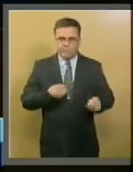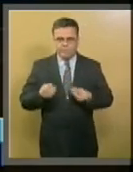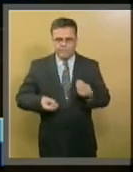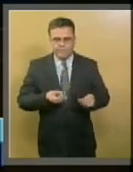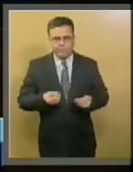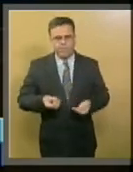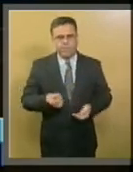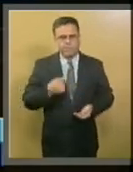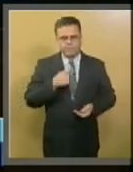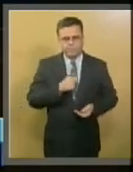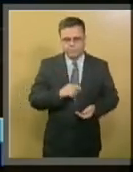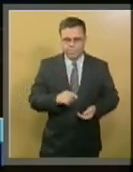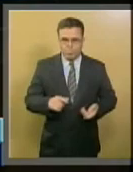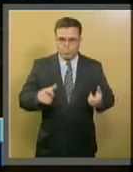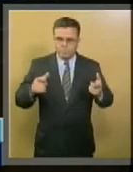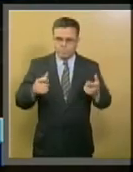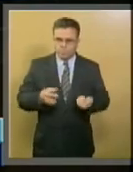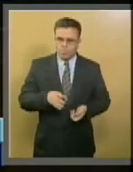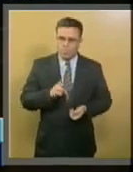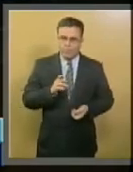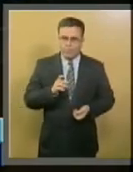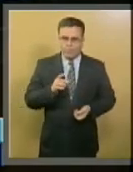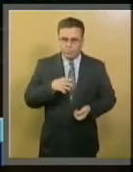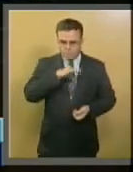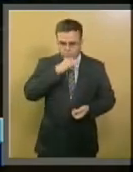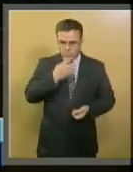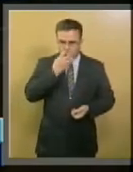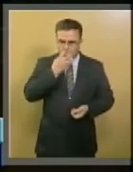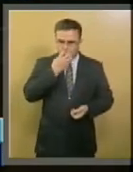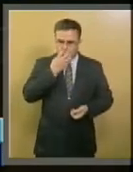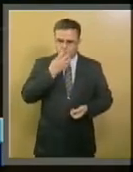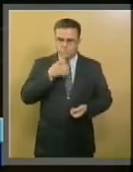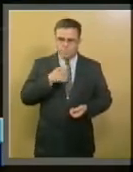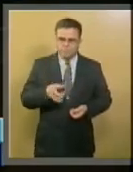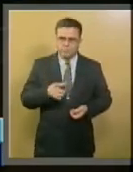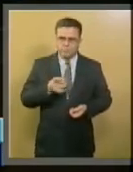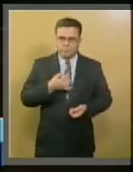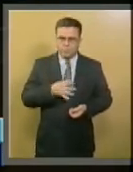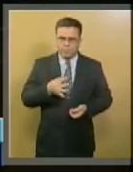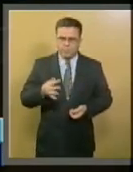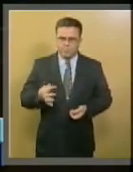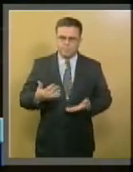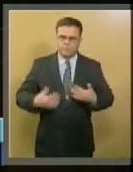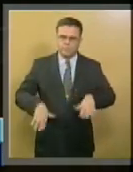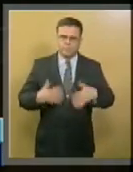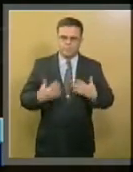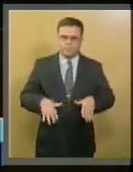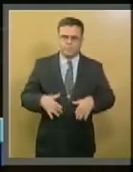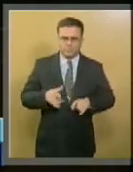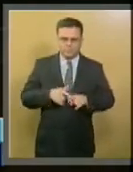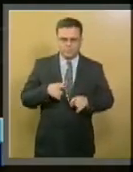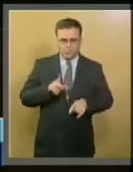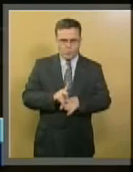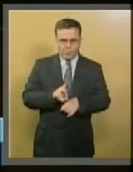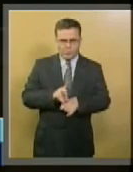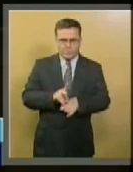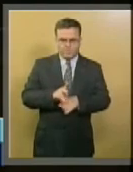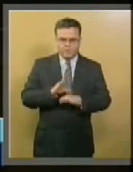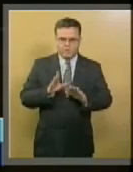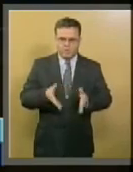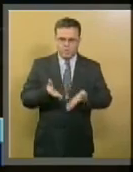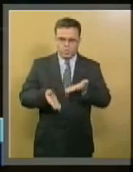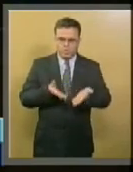O urso é um dos primeiros pacientes da unidade. Estava moado, com dores, passou pela veterinária e já recebeu